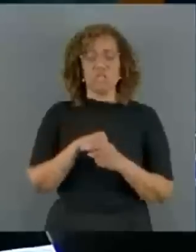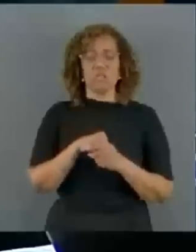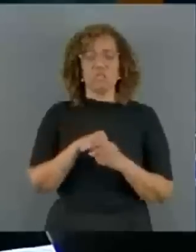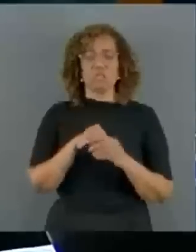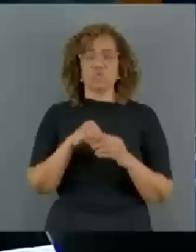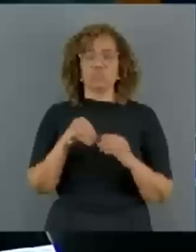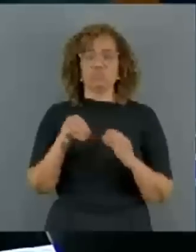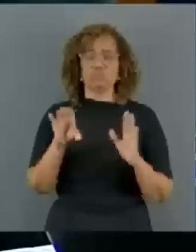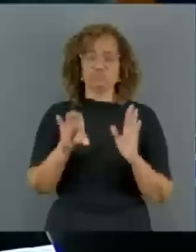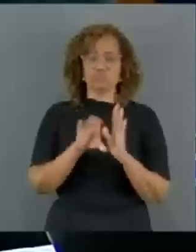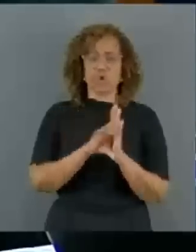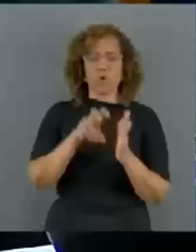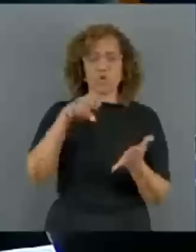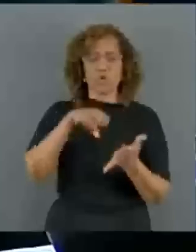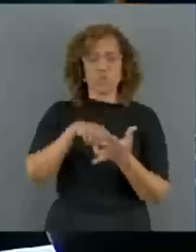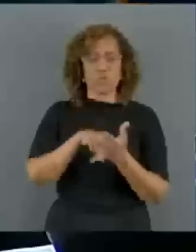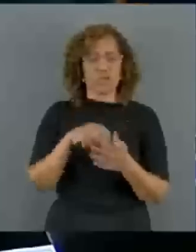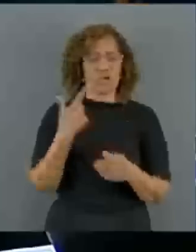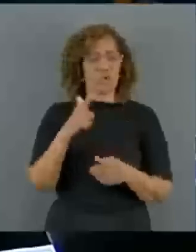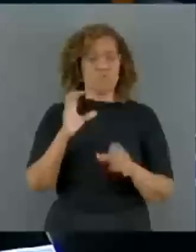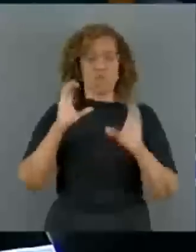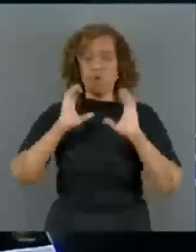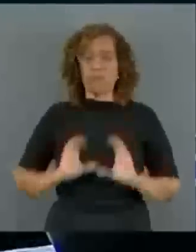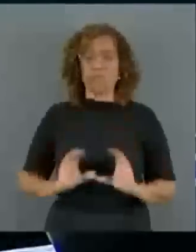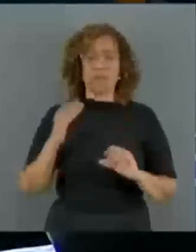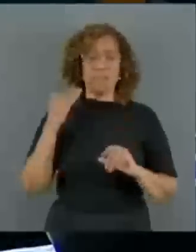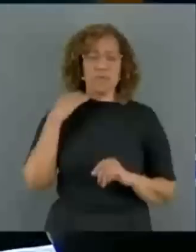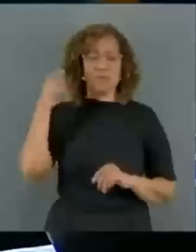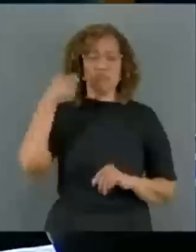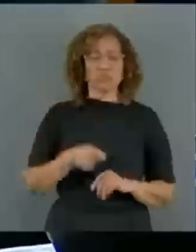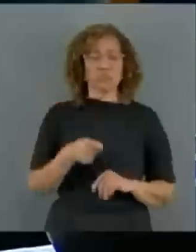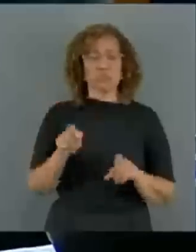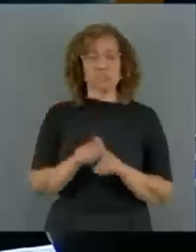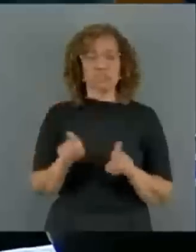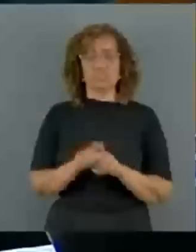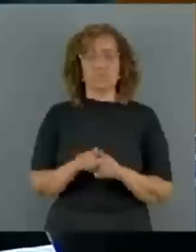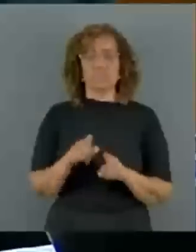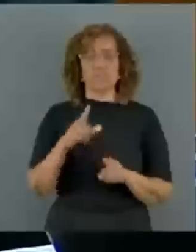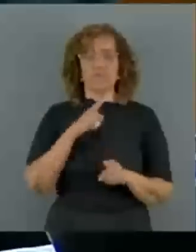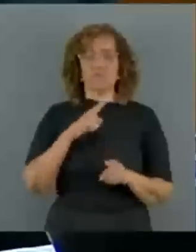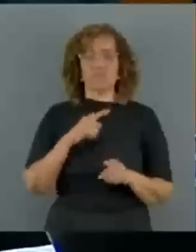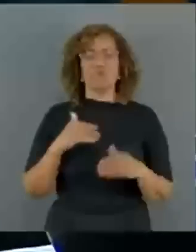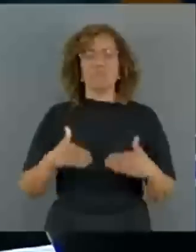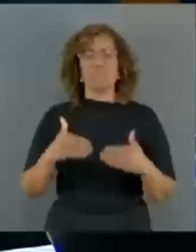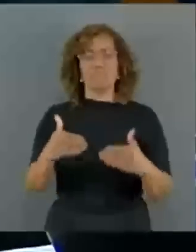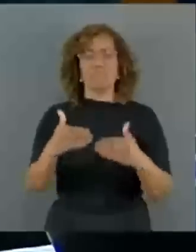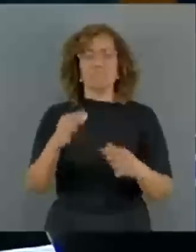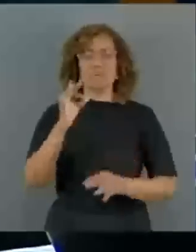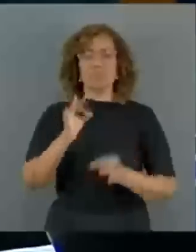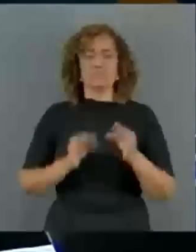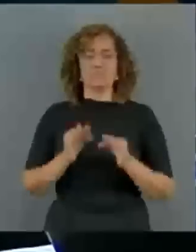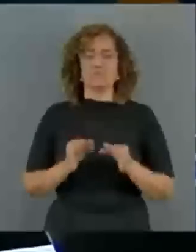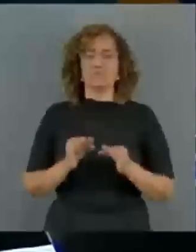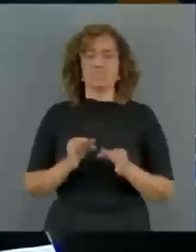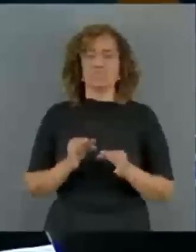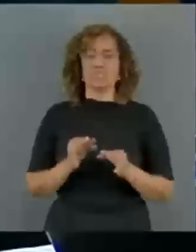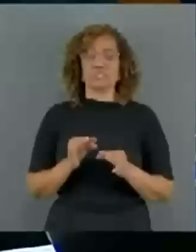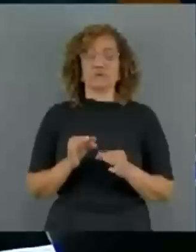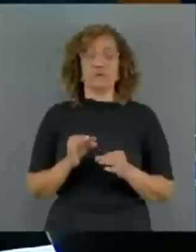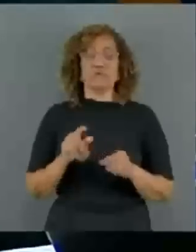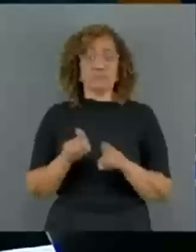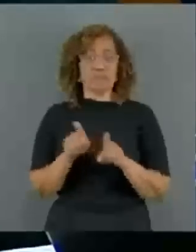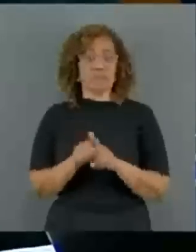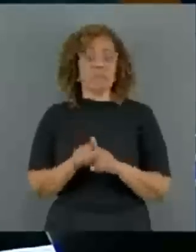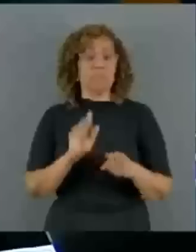meios. Não se soube se portar como juiz, não satisfeito, integrou o Ministério da Justiça e saiu daquele que ele ajudou a